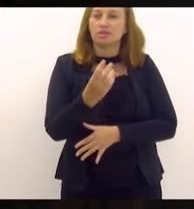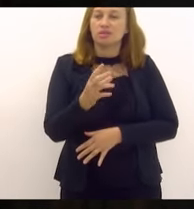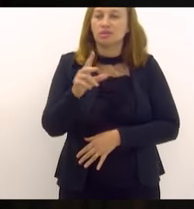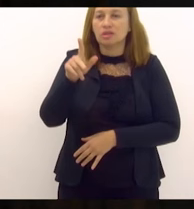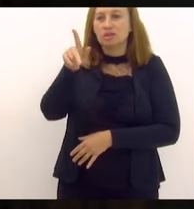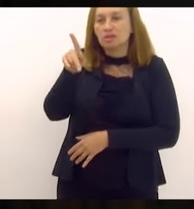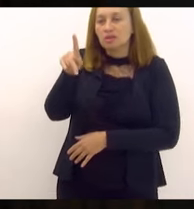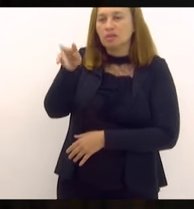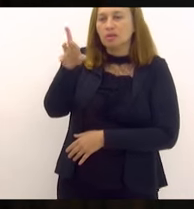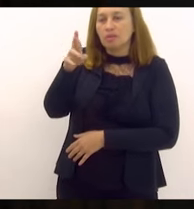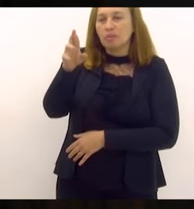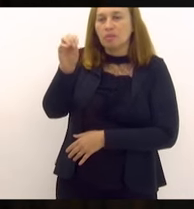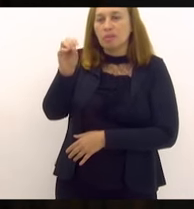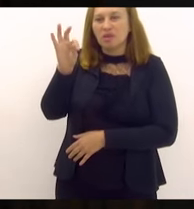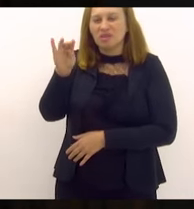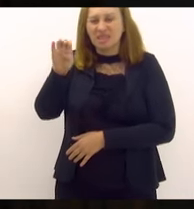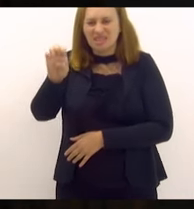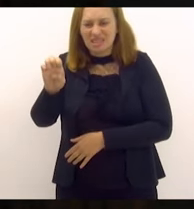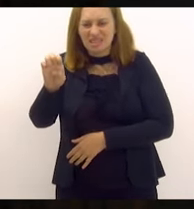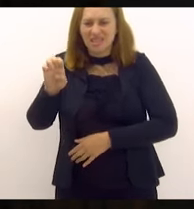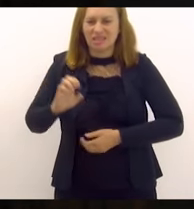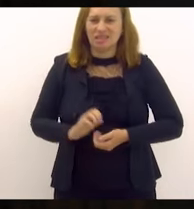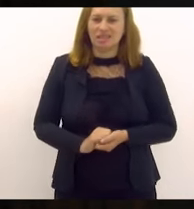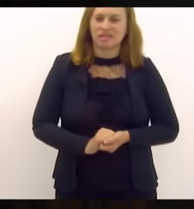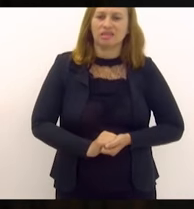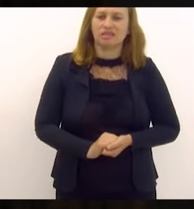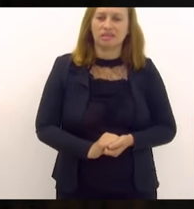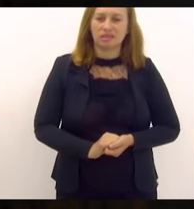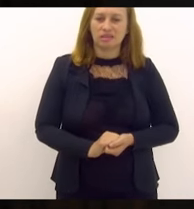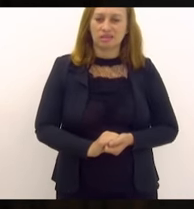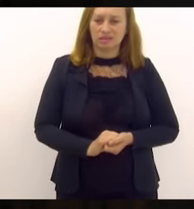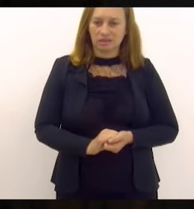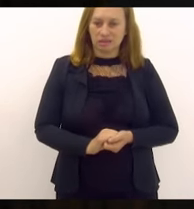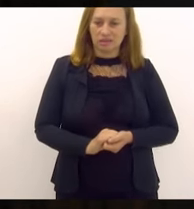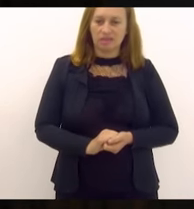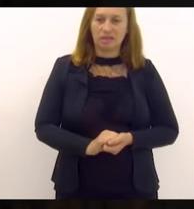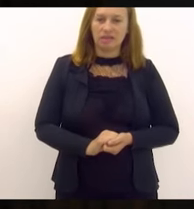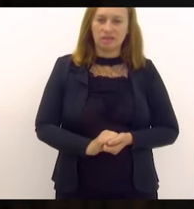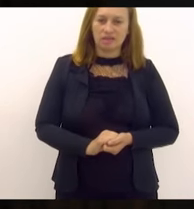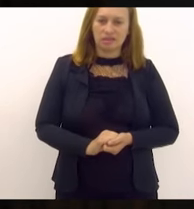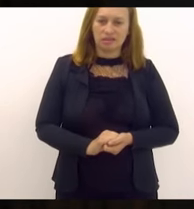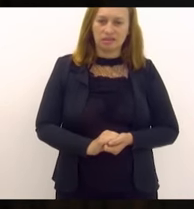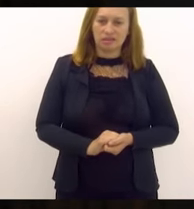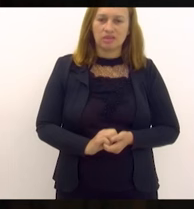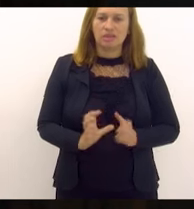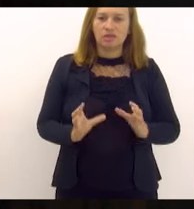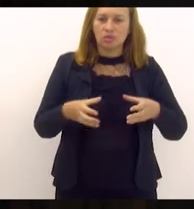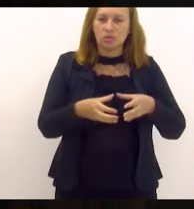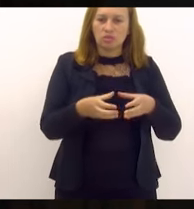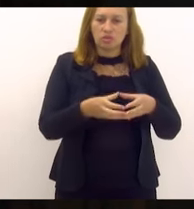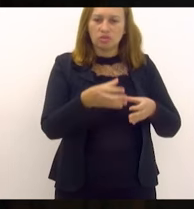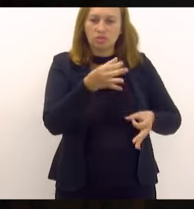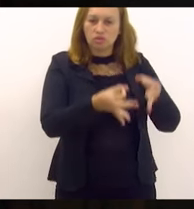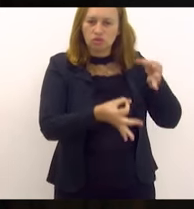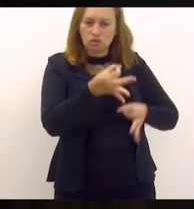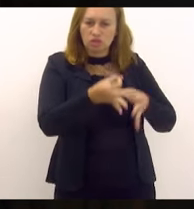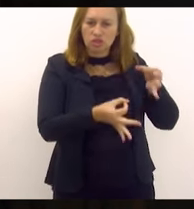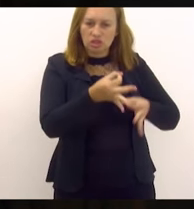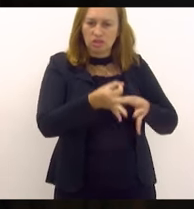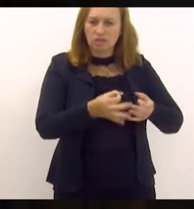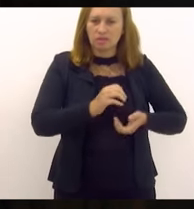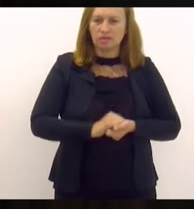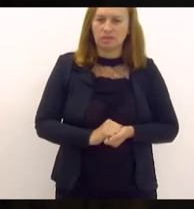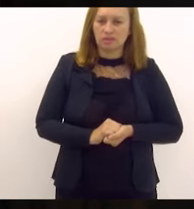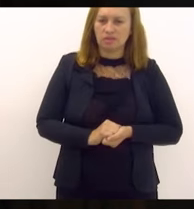corpo na carteira de identidade, na forma que menciona. Pareceres das comissões Constituição e Justiça pela